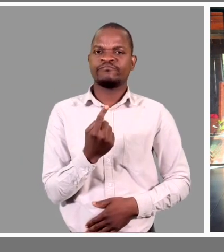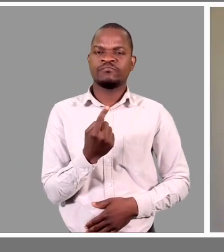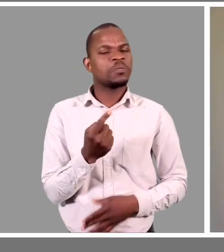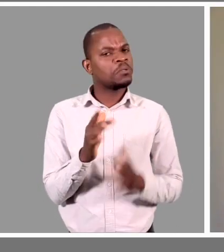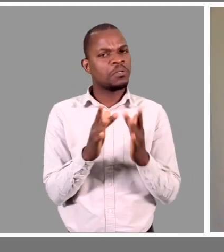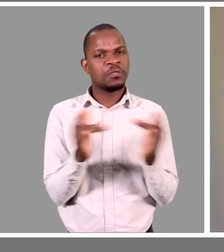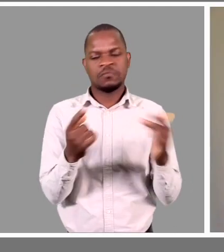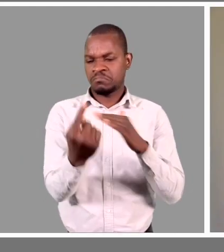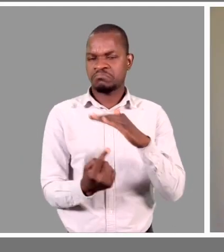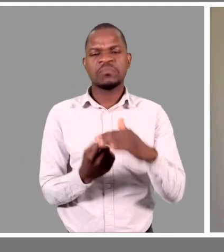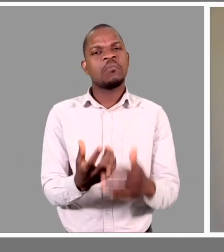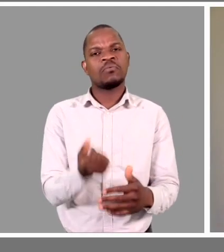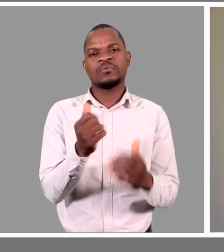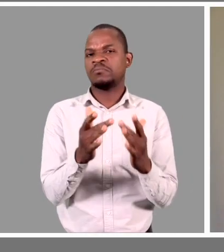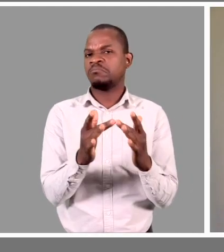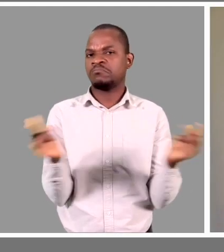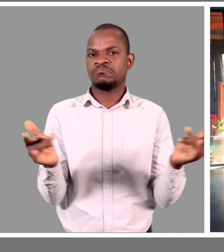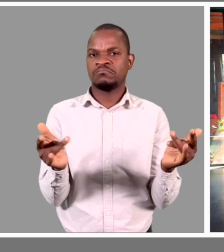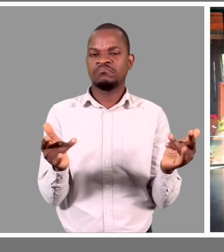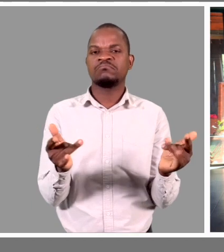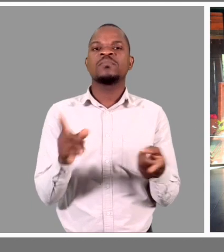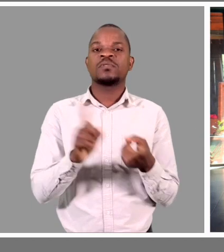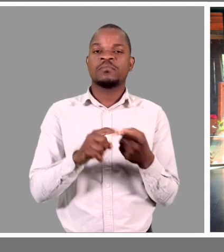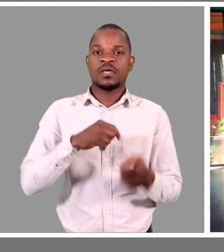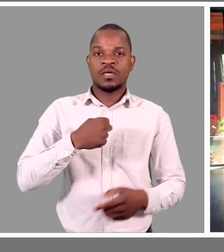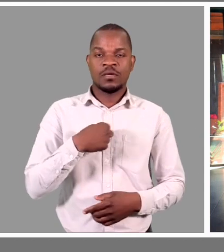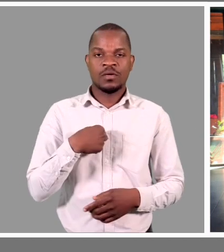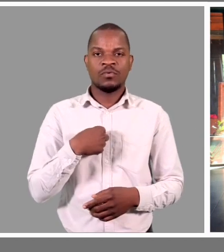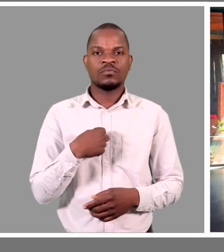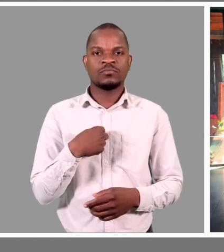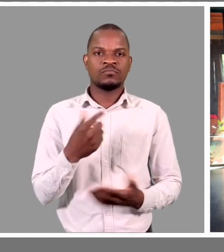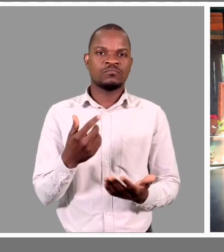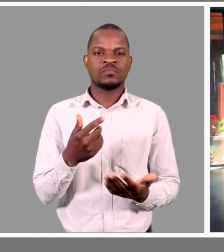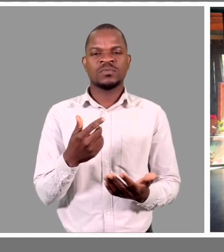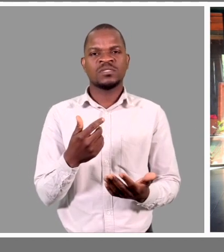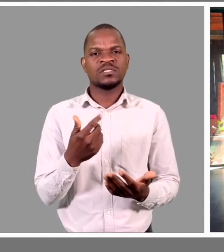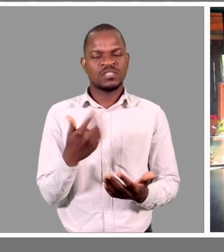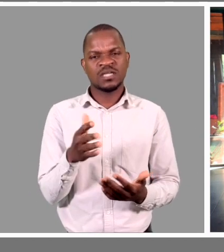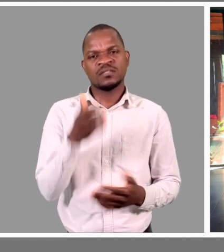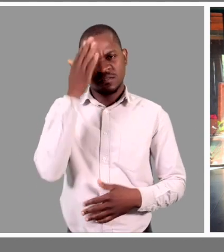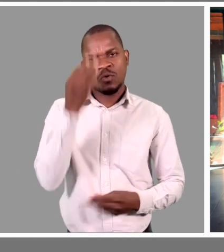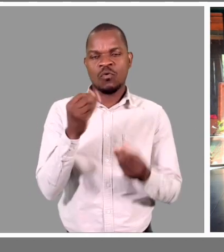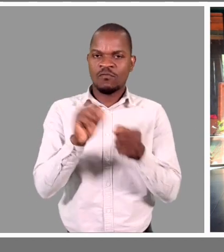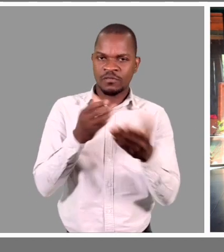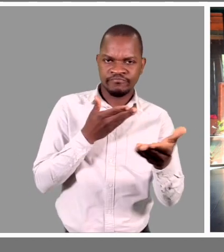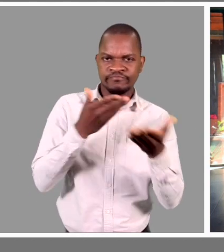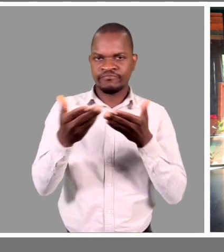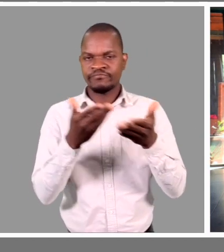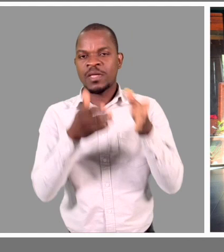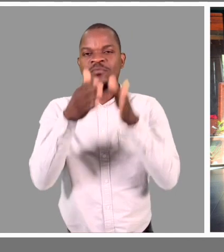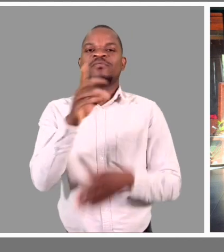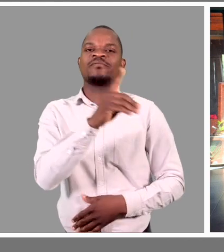nosso espaço e serão bem-vindos e eu terei uma capacitação com como lidar com as